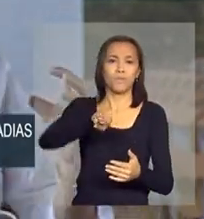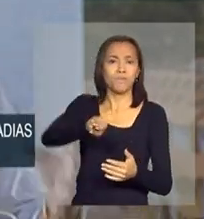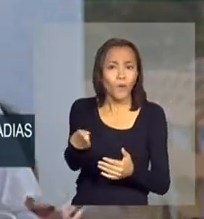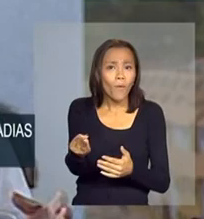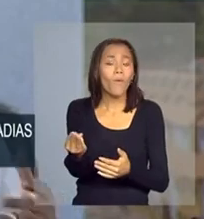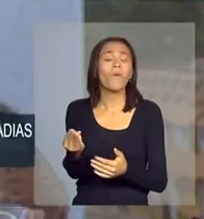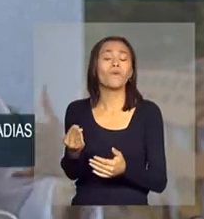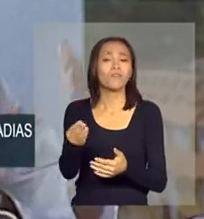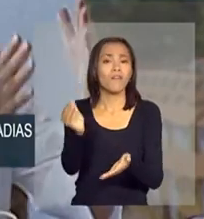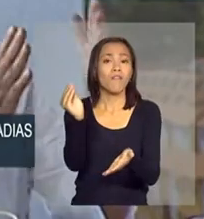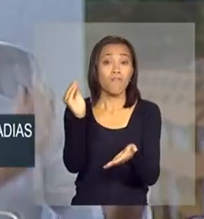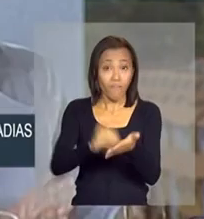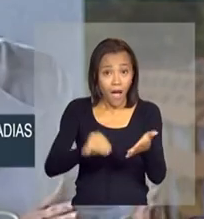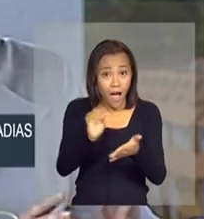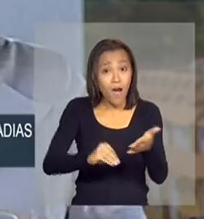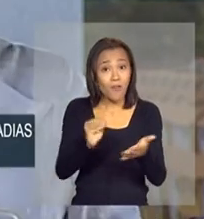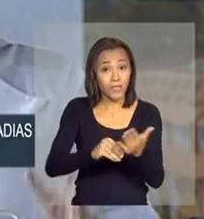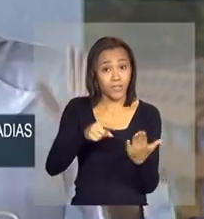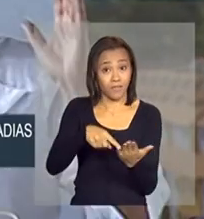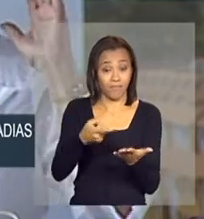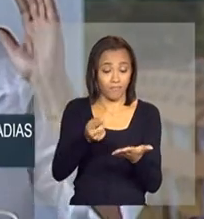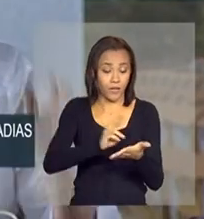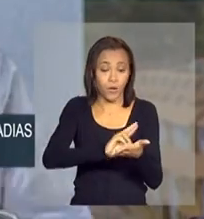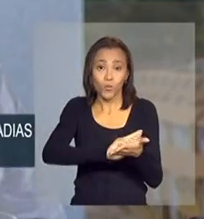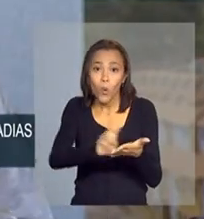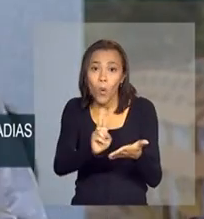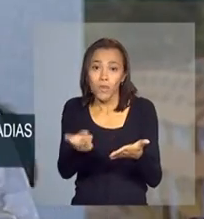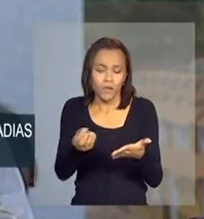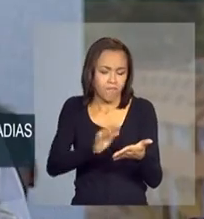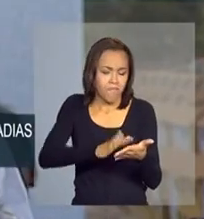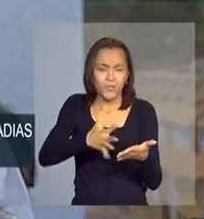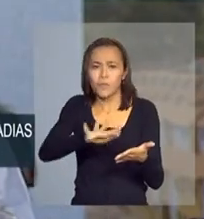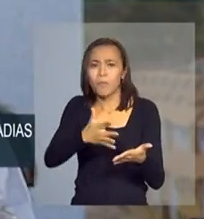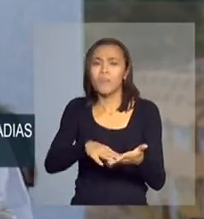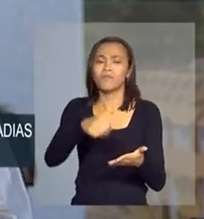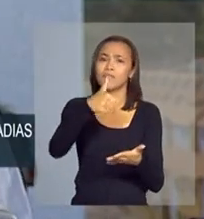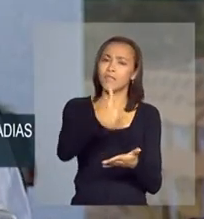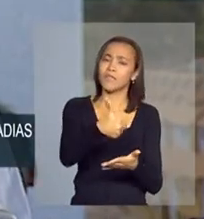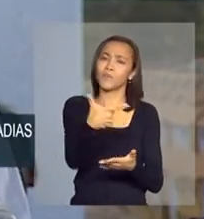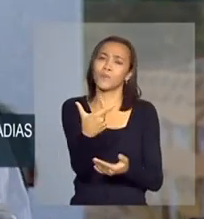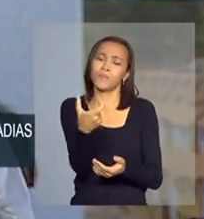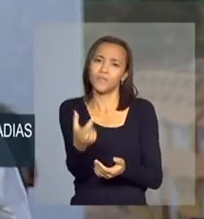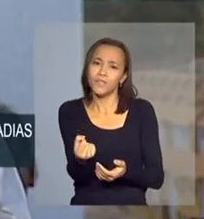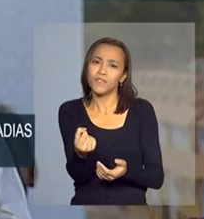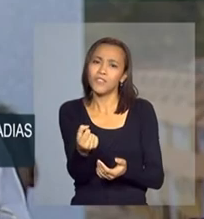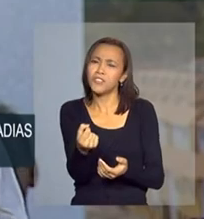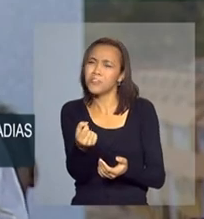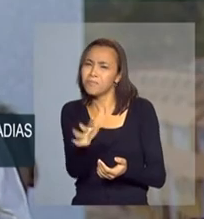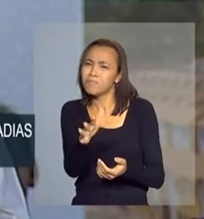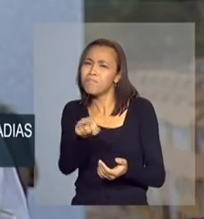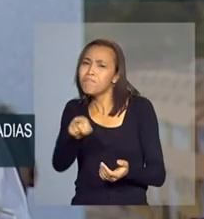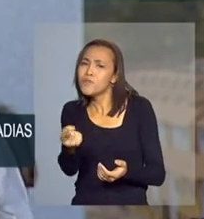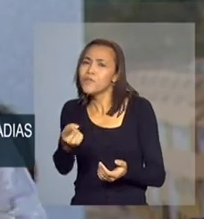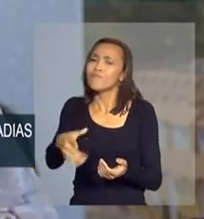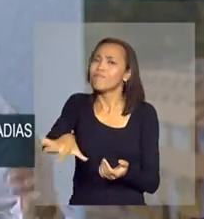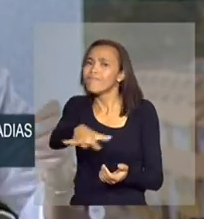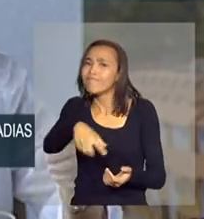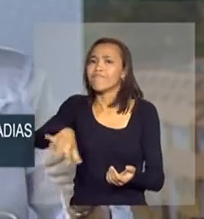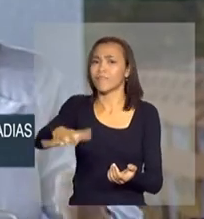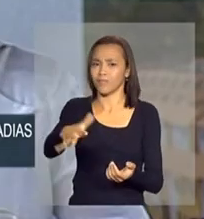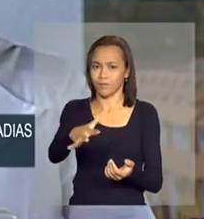faltam ainda pelo cadastro em torno de cento e vinte e poucos mil